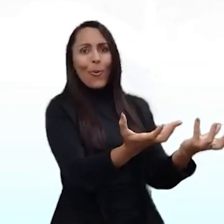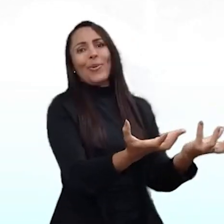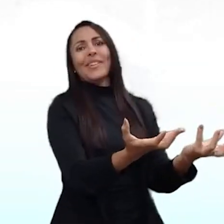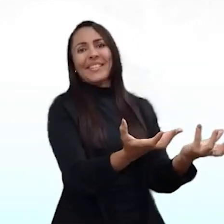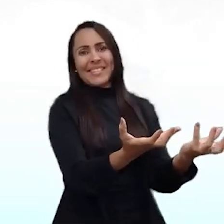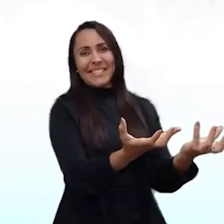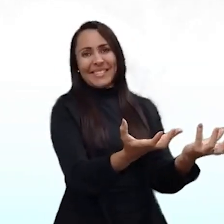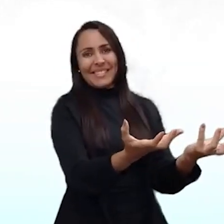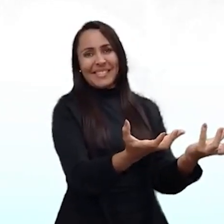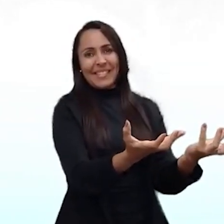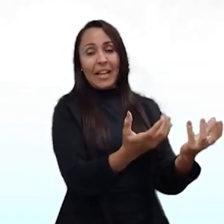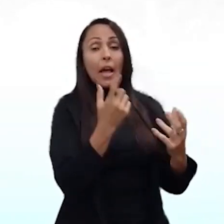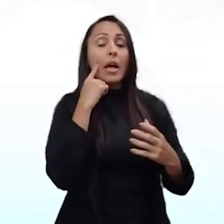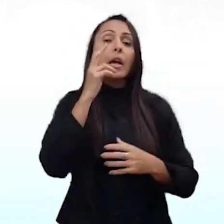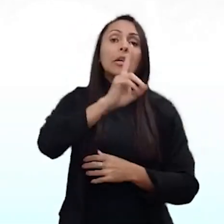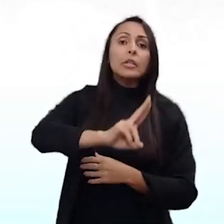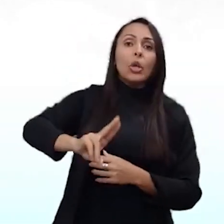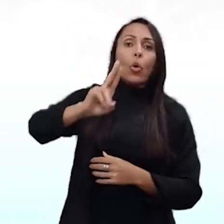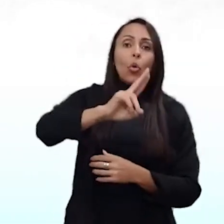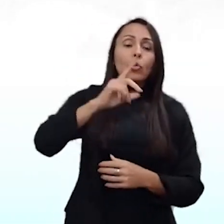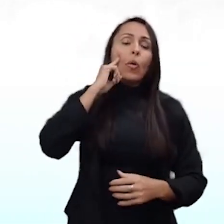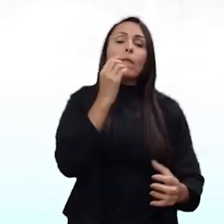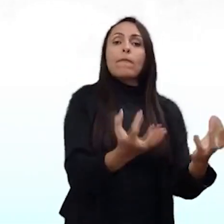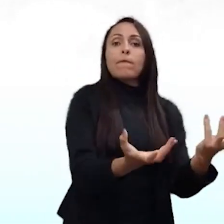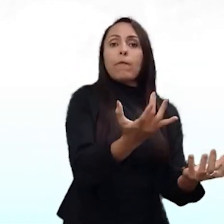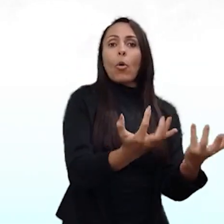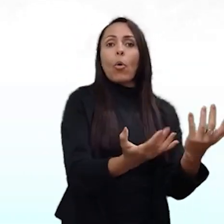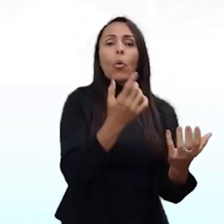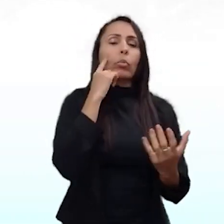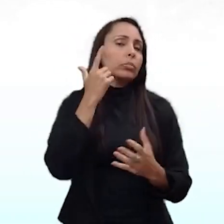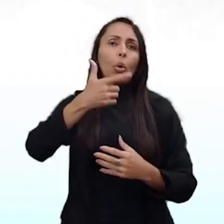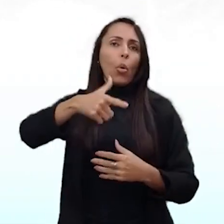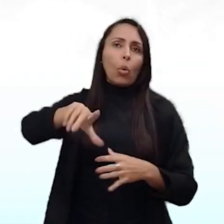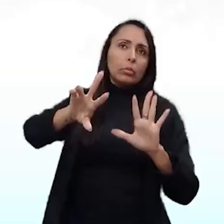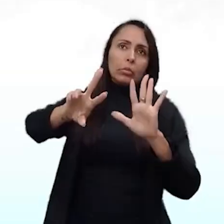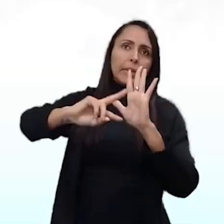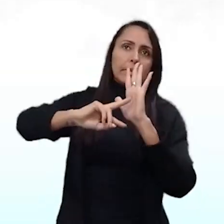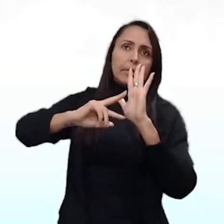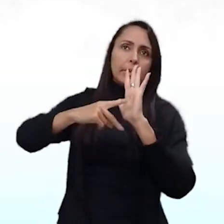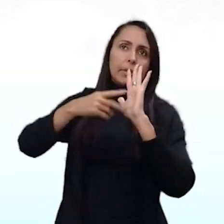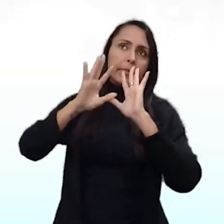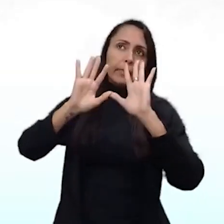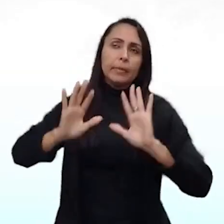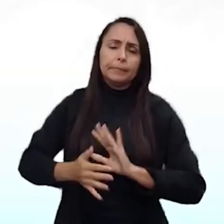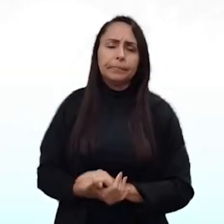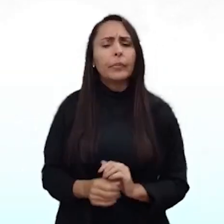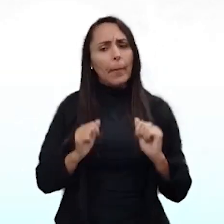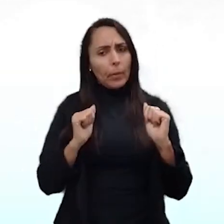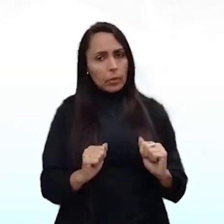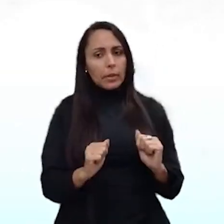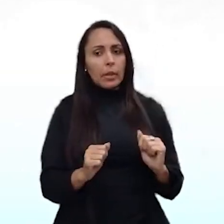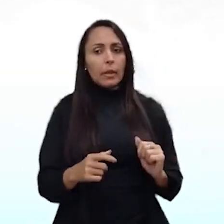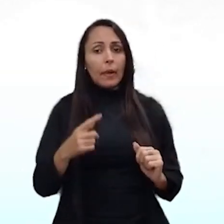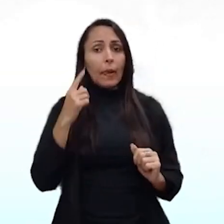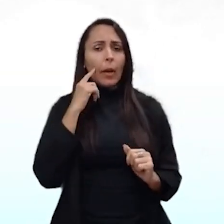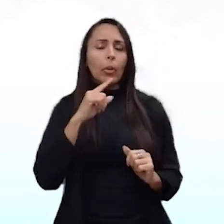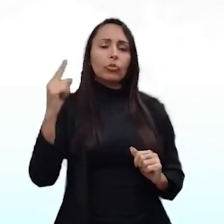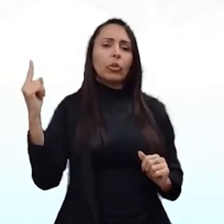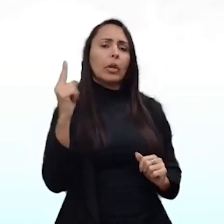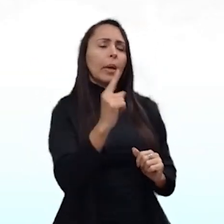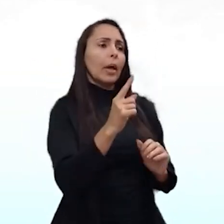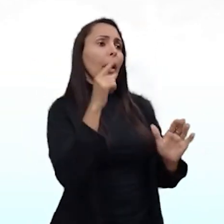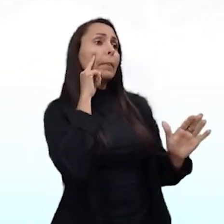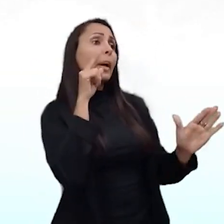todos. Se eu uso a palavra fogo em uma outra situação, posso usar? Posso. Eu posso chegar para uma